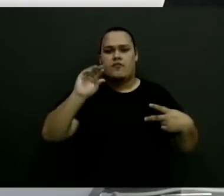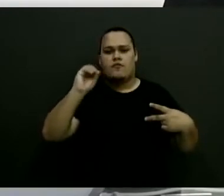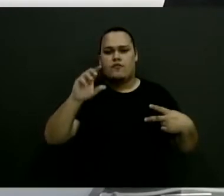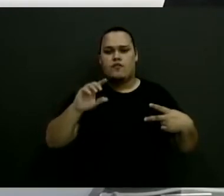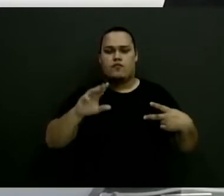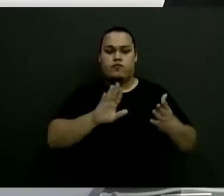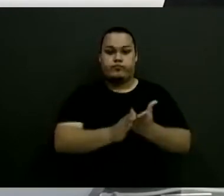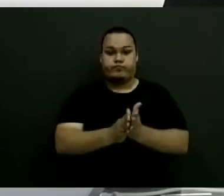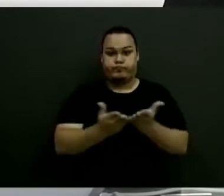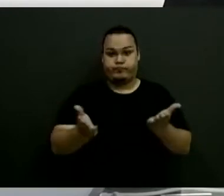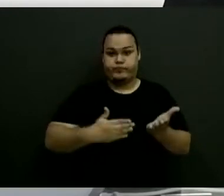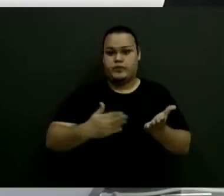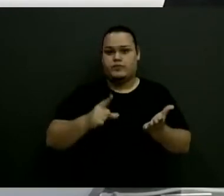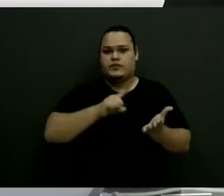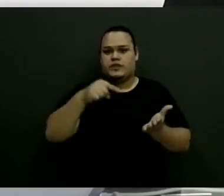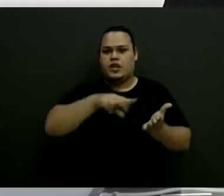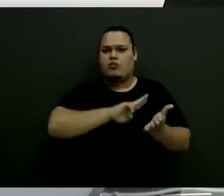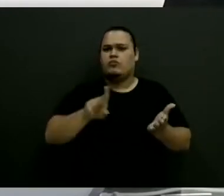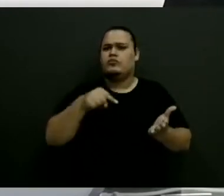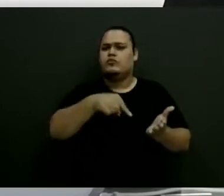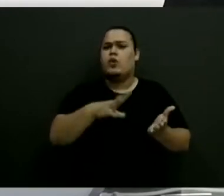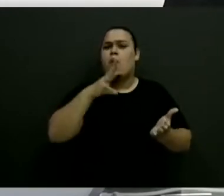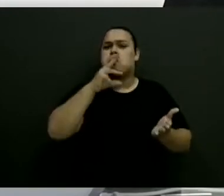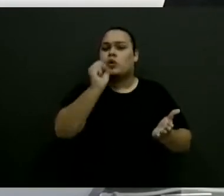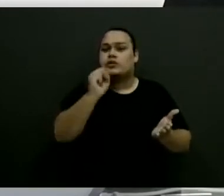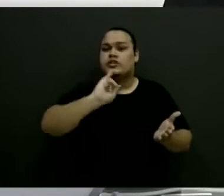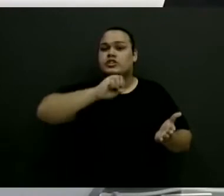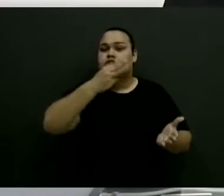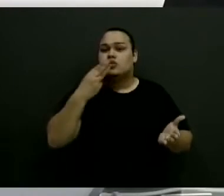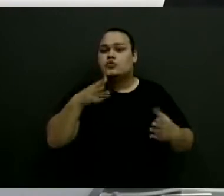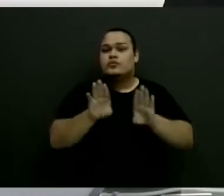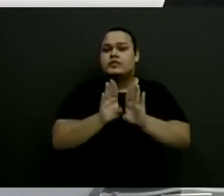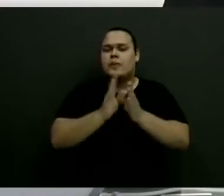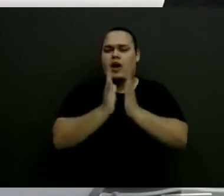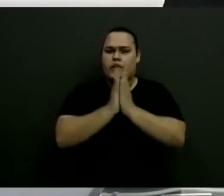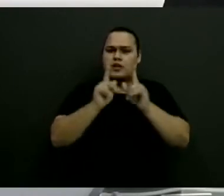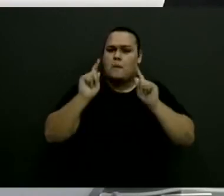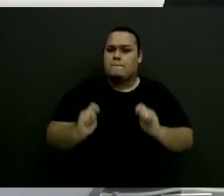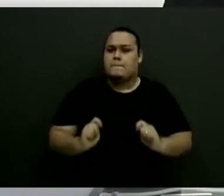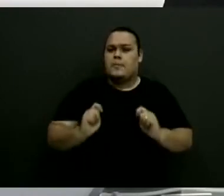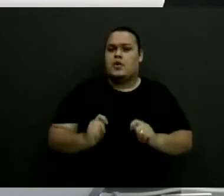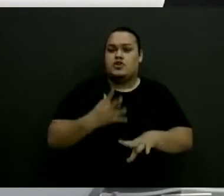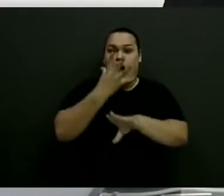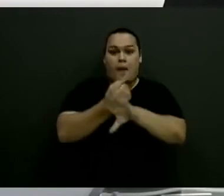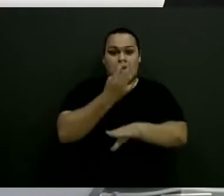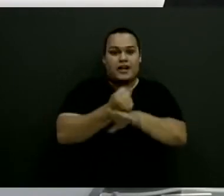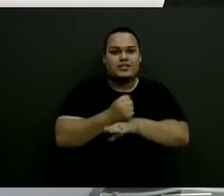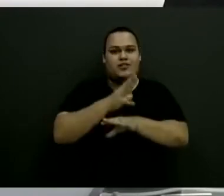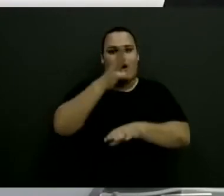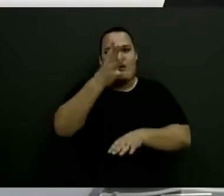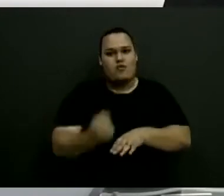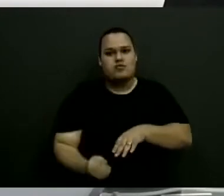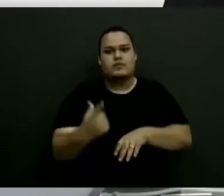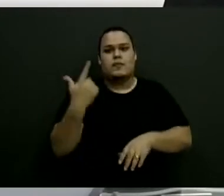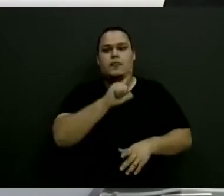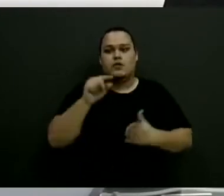Oração. Você pode fazer um download, você pode baixar esse livro e você fazer a leitura desse livro. O Poder do